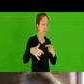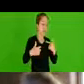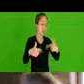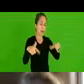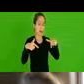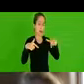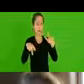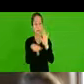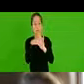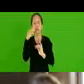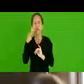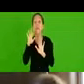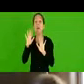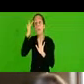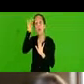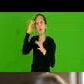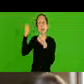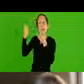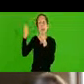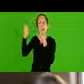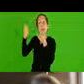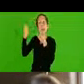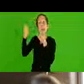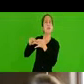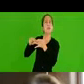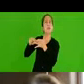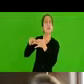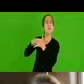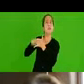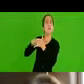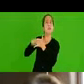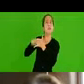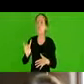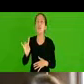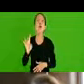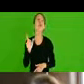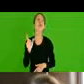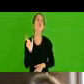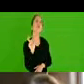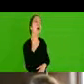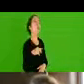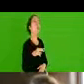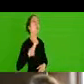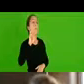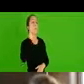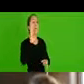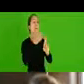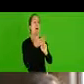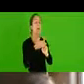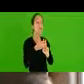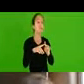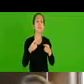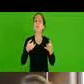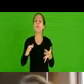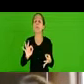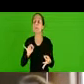trabalho, esquece disso na hora da investigação, num processo de campo, está lá